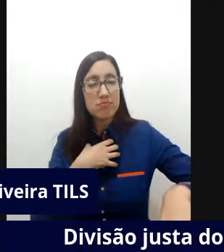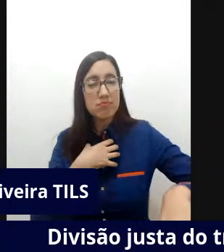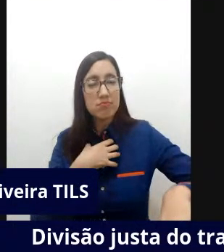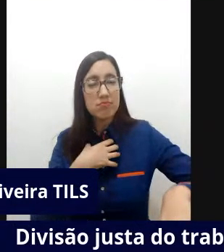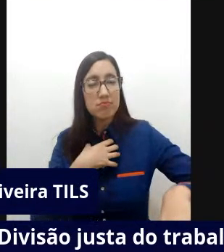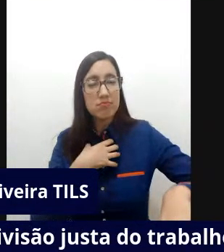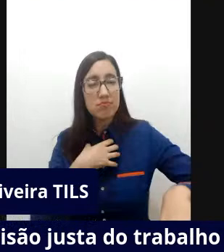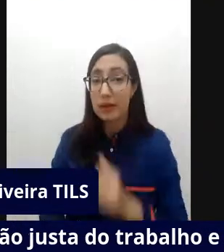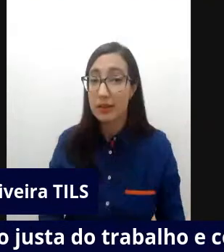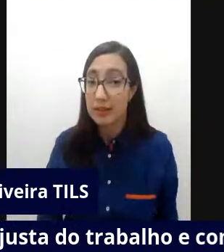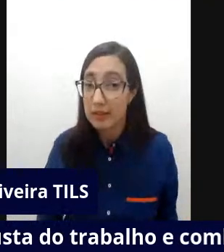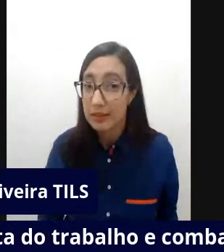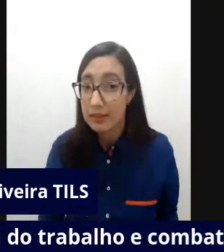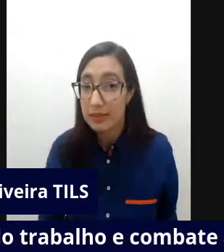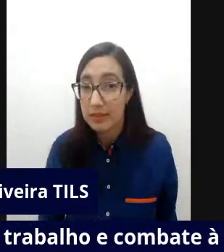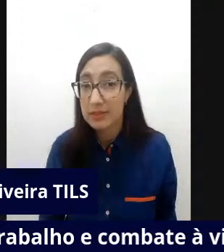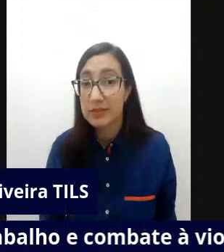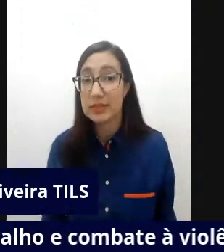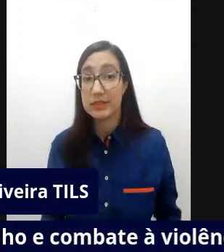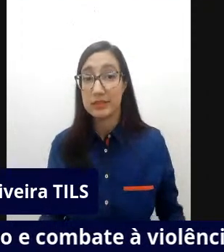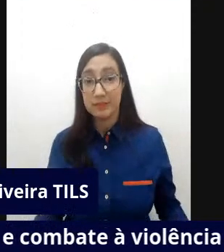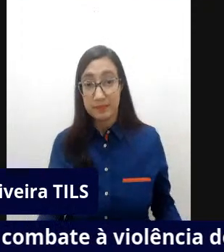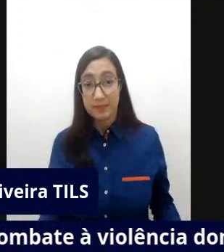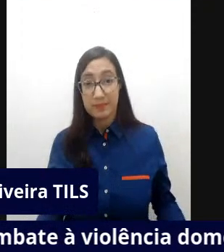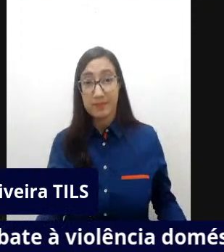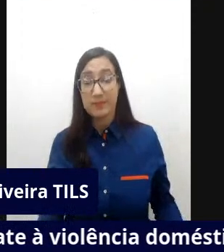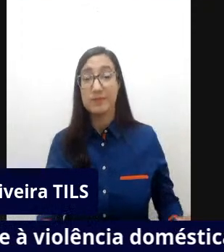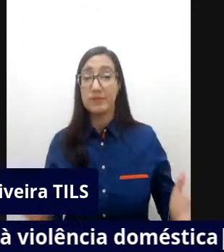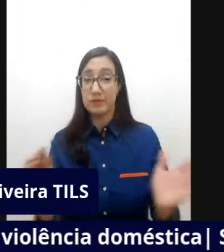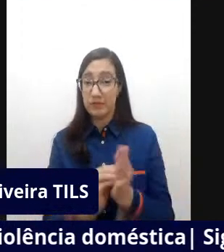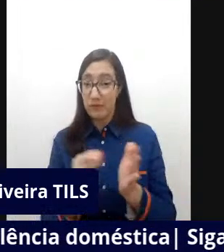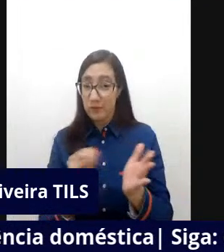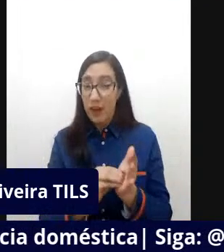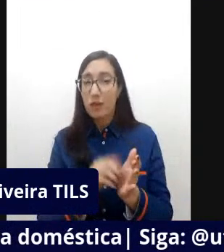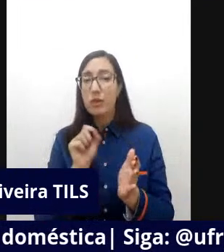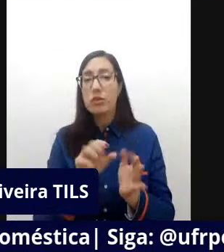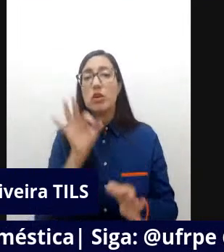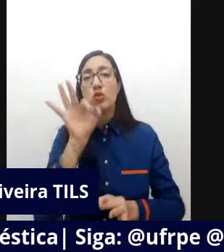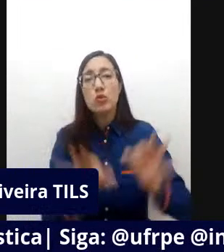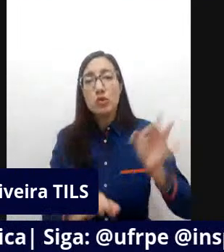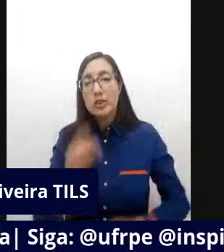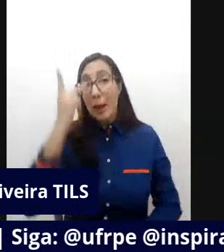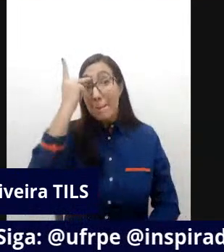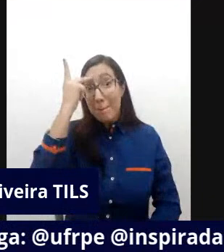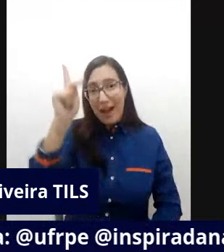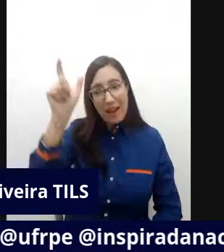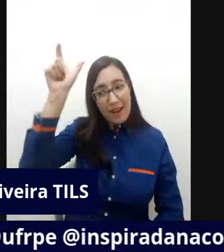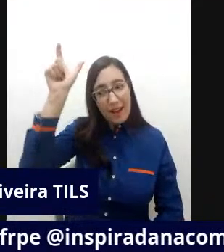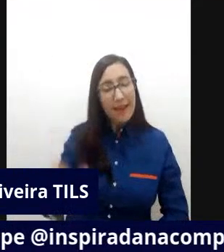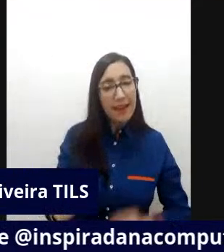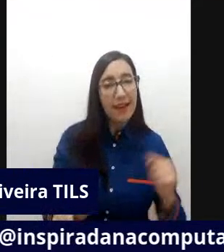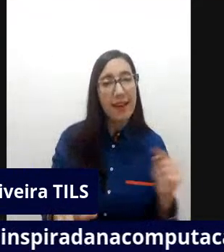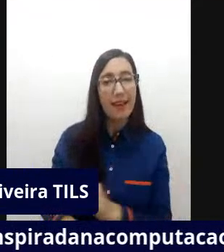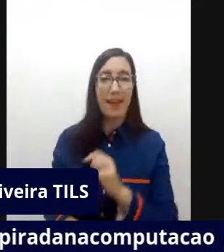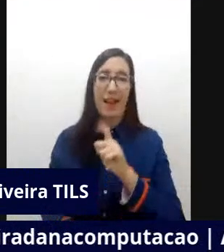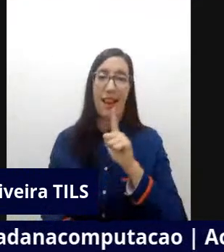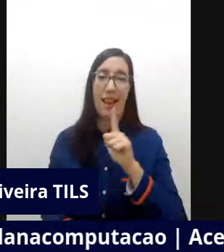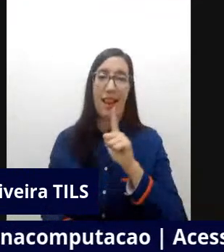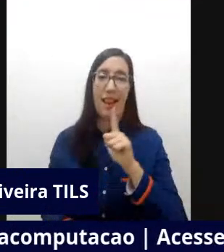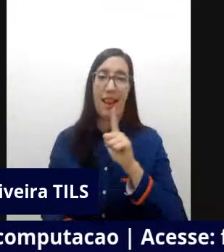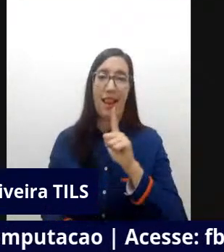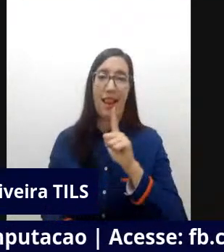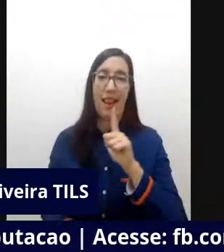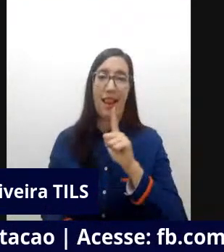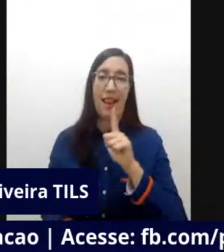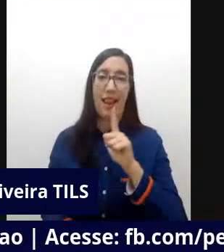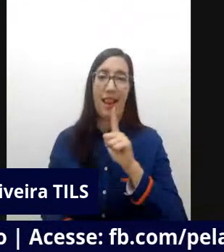infelizmente essa campanha que está sendo feita, perfeito. E espero que